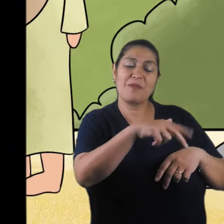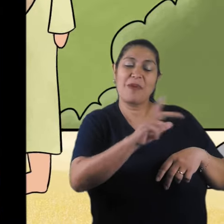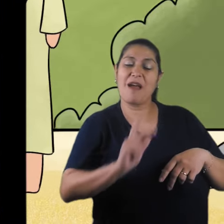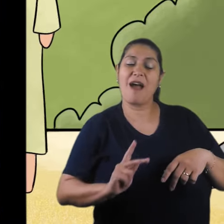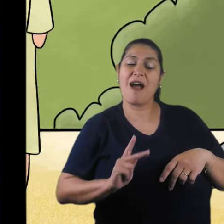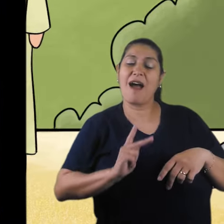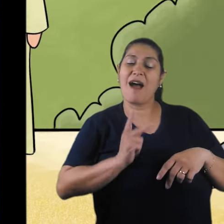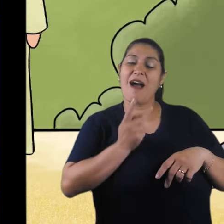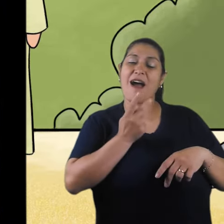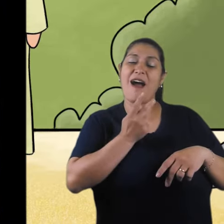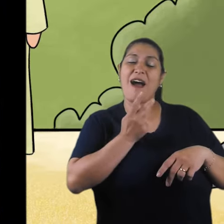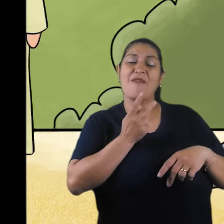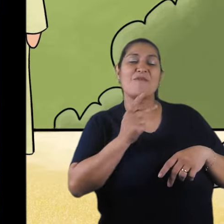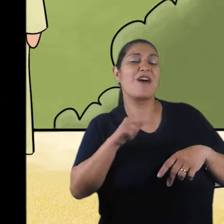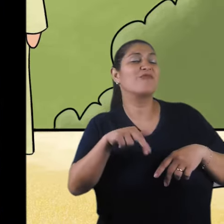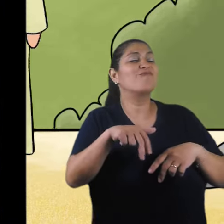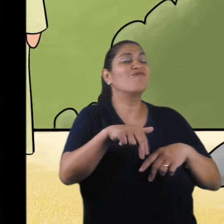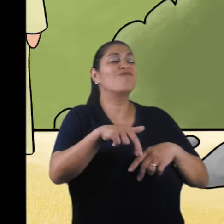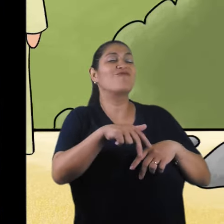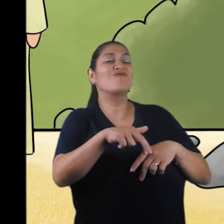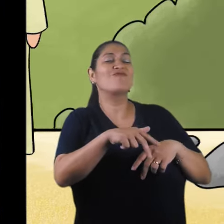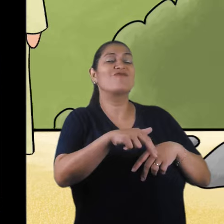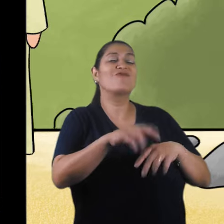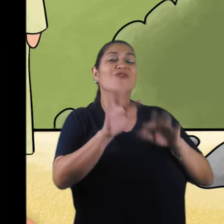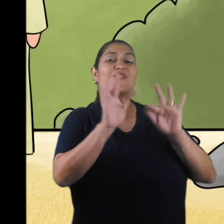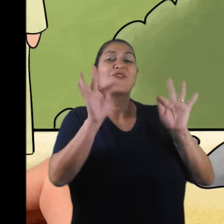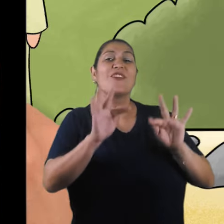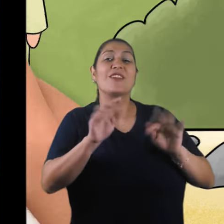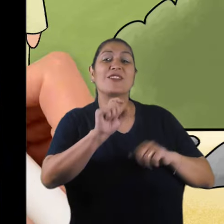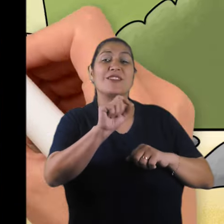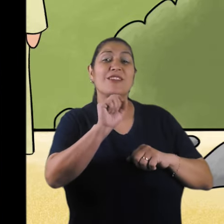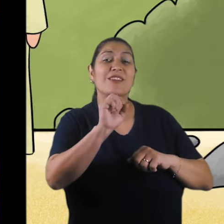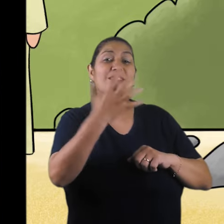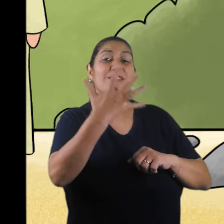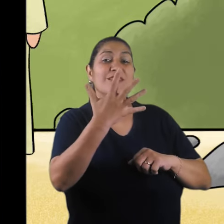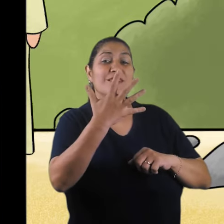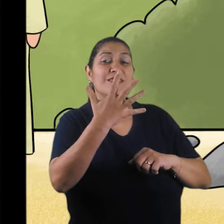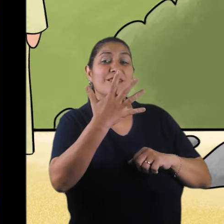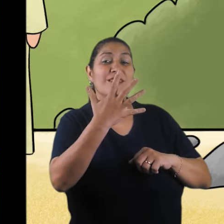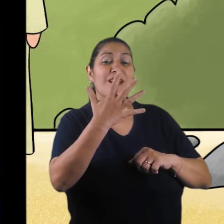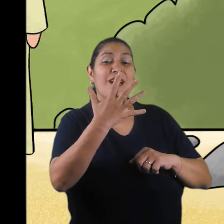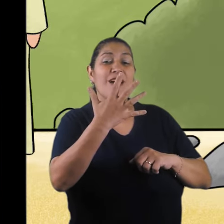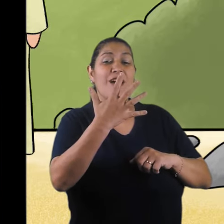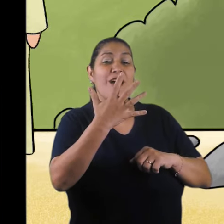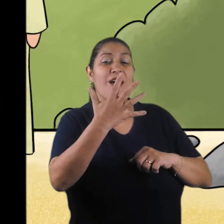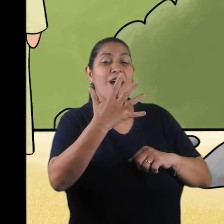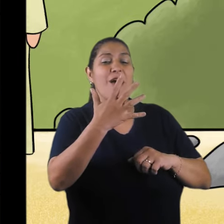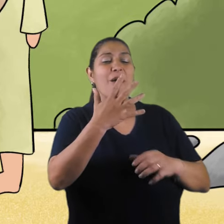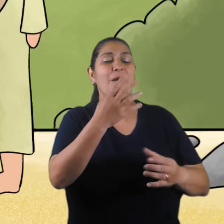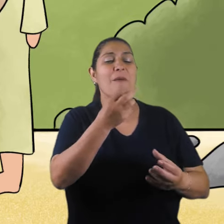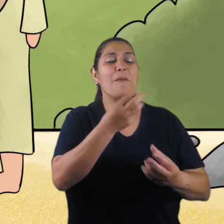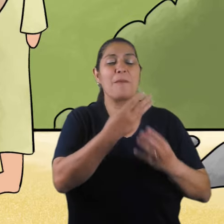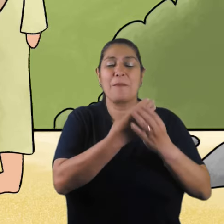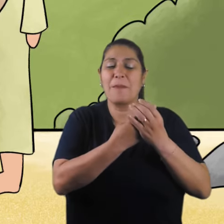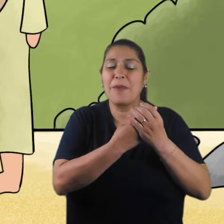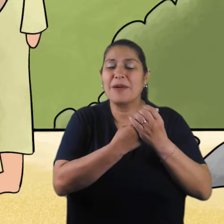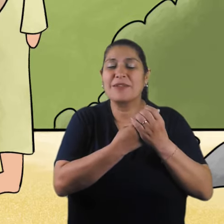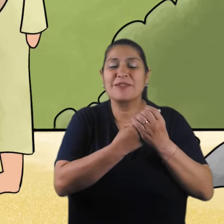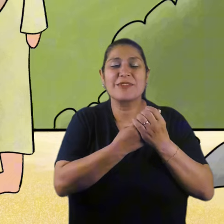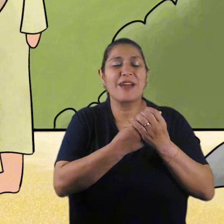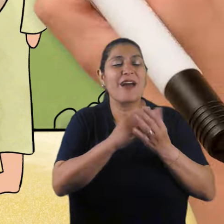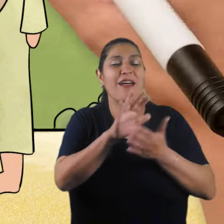alguns servos e Mardoqueu foi o único que não se curvou diante dele. E isso deixou ele